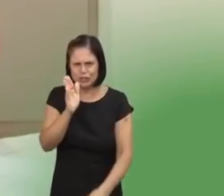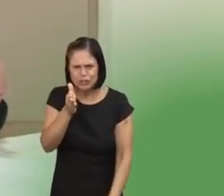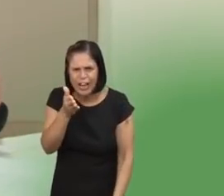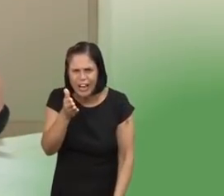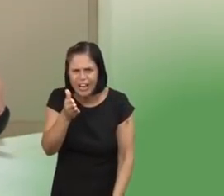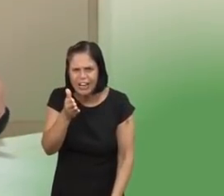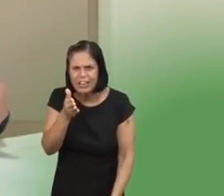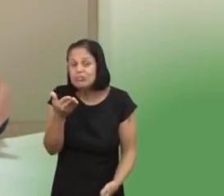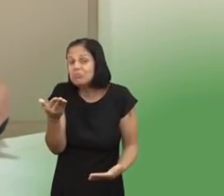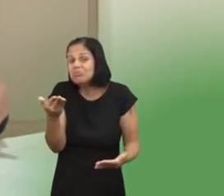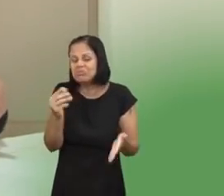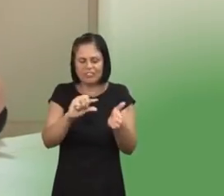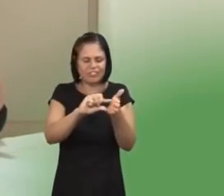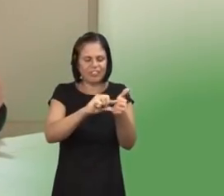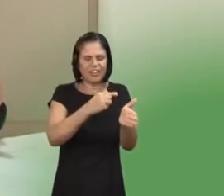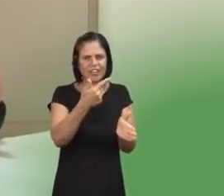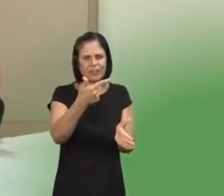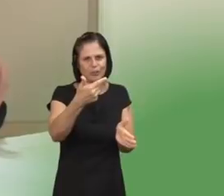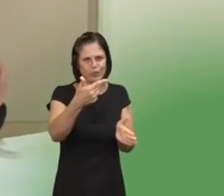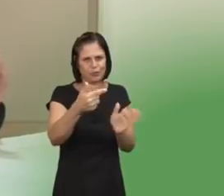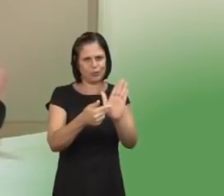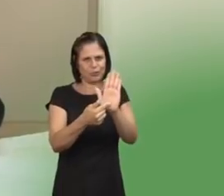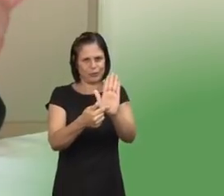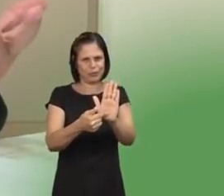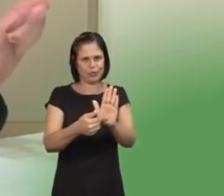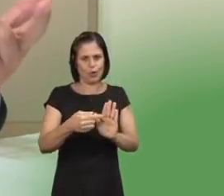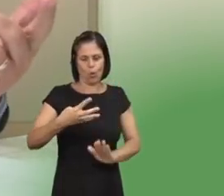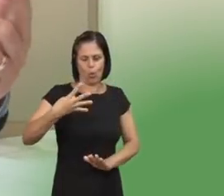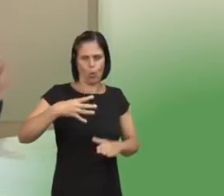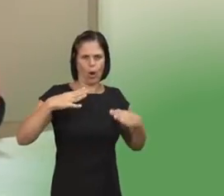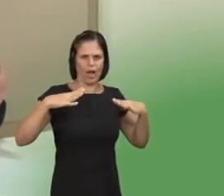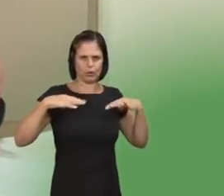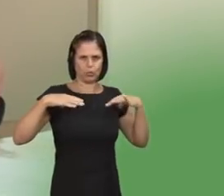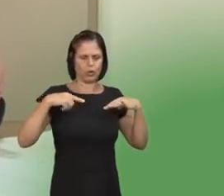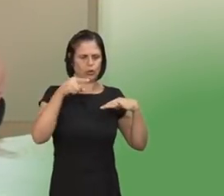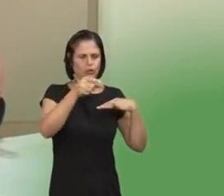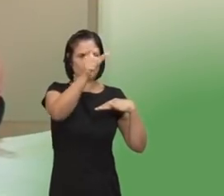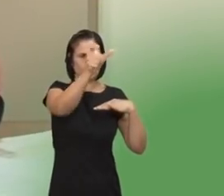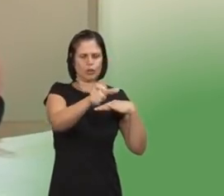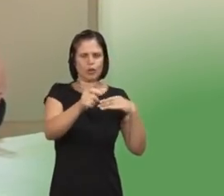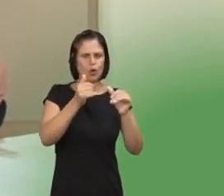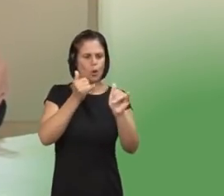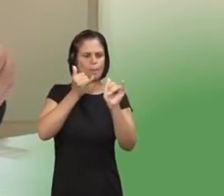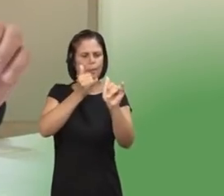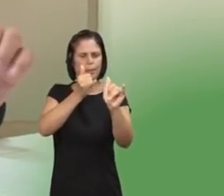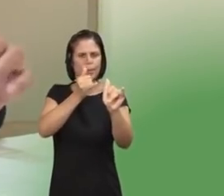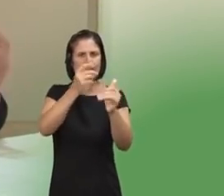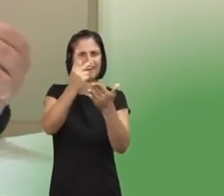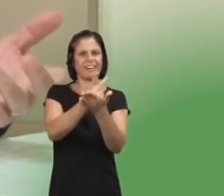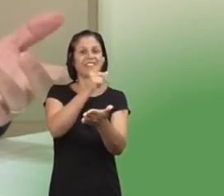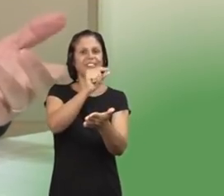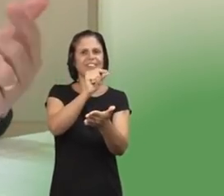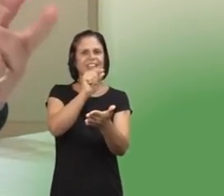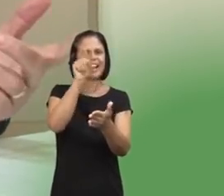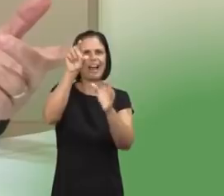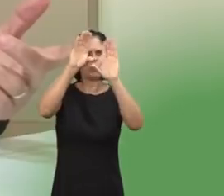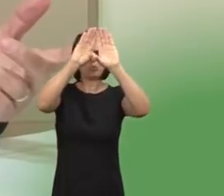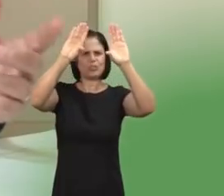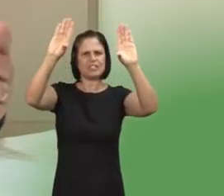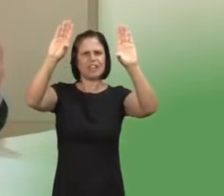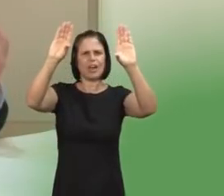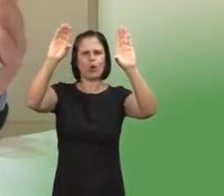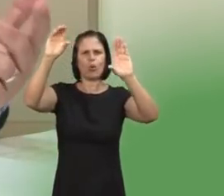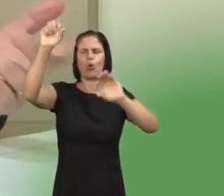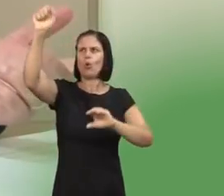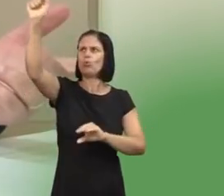Aí você vê o verso 12, olha o que diz o verso 12, ele diz assim, e o 4º anjo tocou a sua trombeta e foi ferida a terça parte do sol,